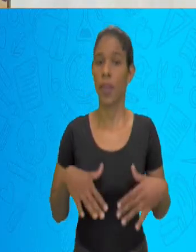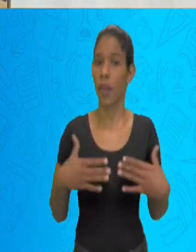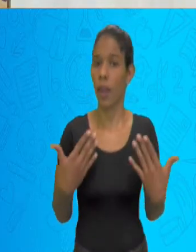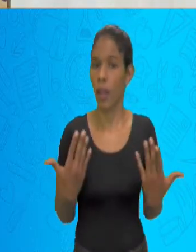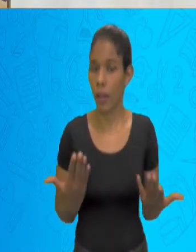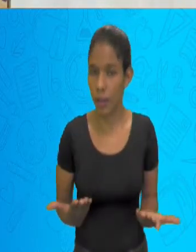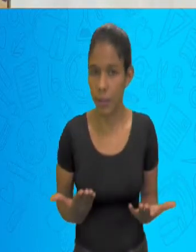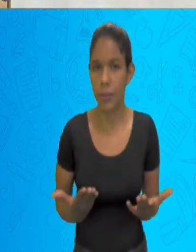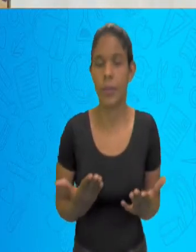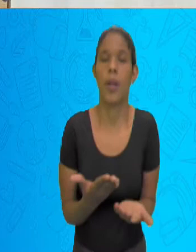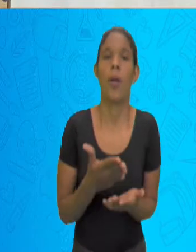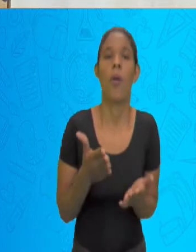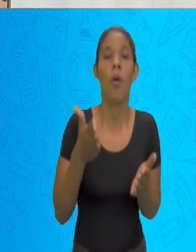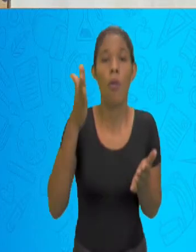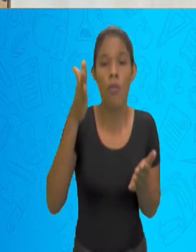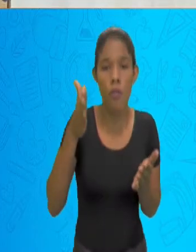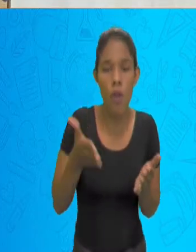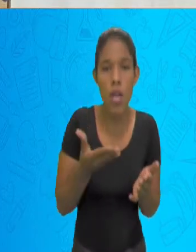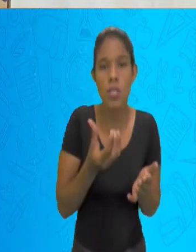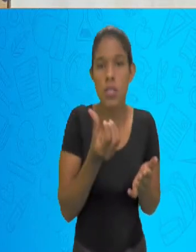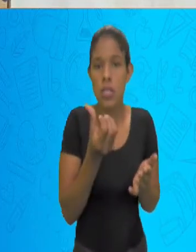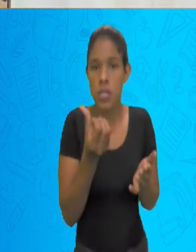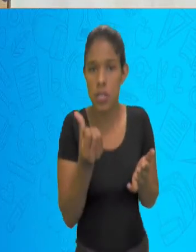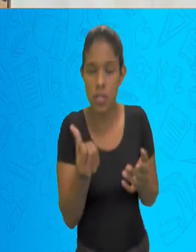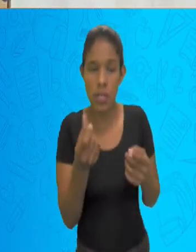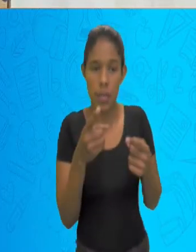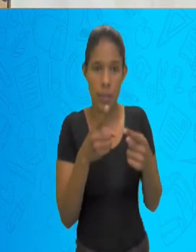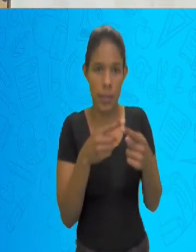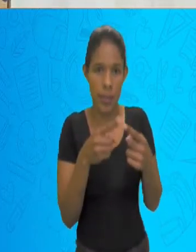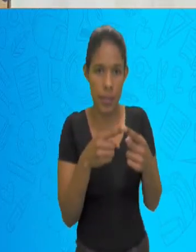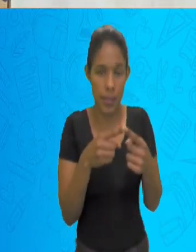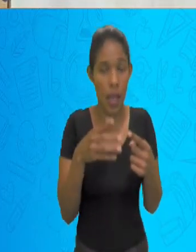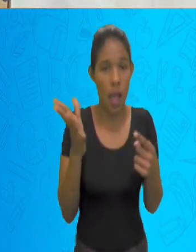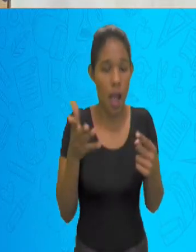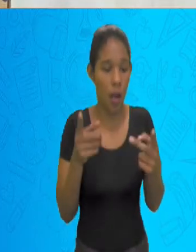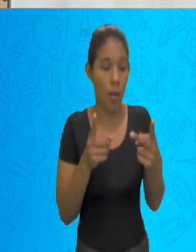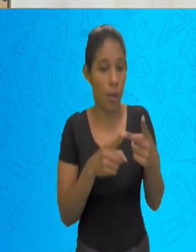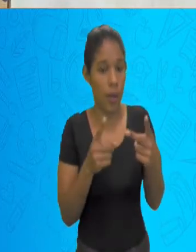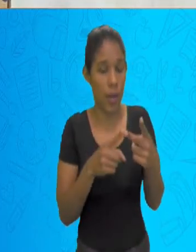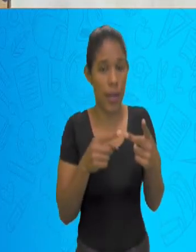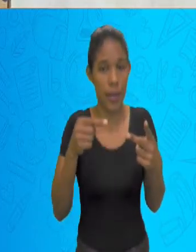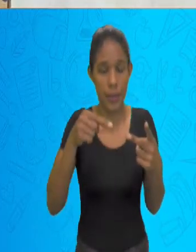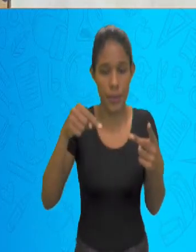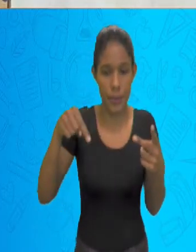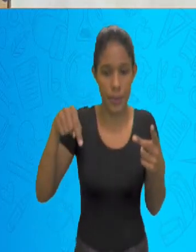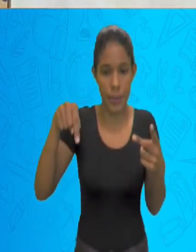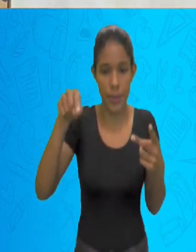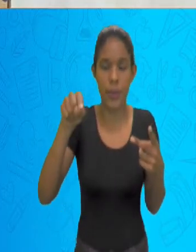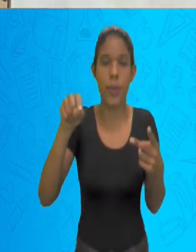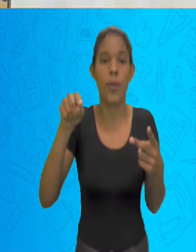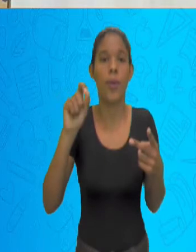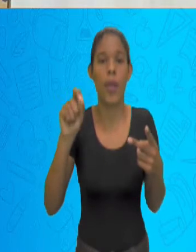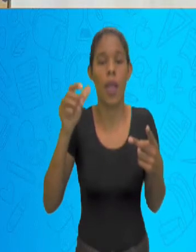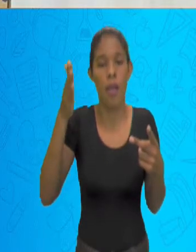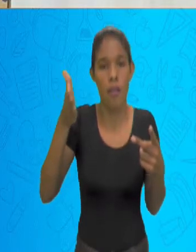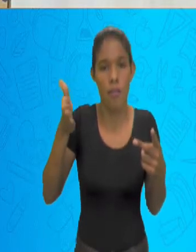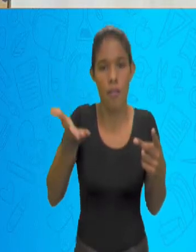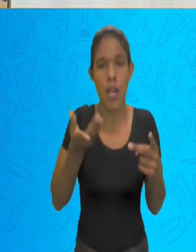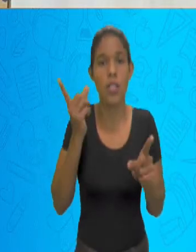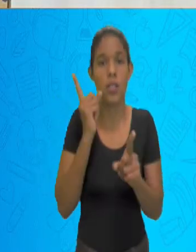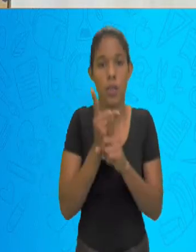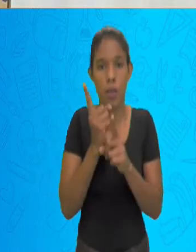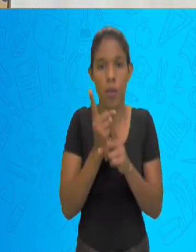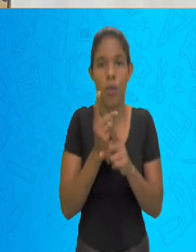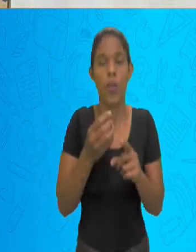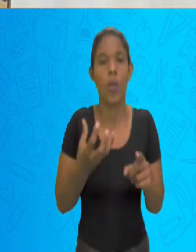Então, nós concluímos que são 6 faces. Vamos às arestas. Nós vimos que as arestas, então, é onde elas se encontram. E o total